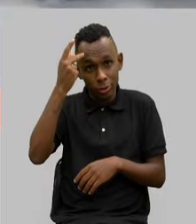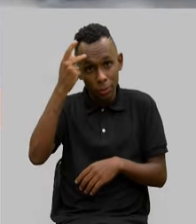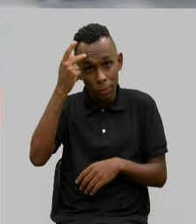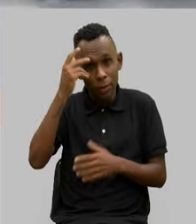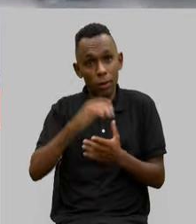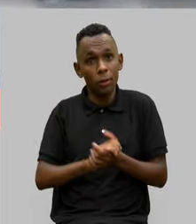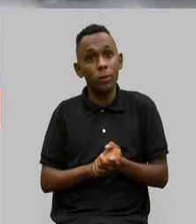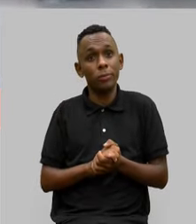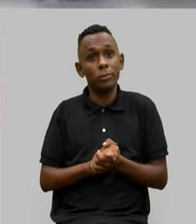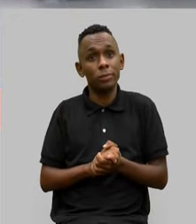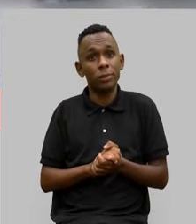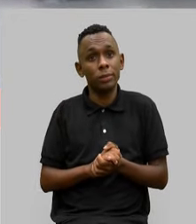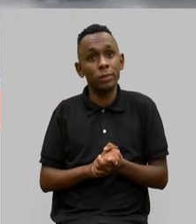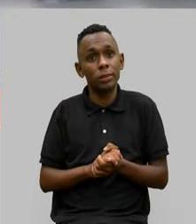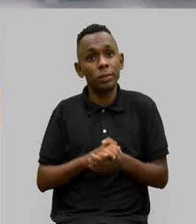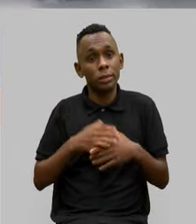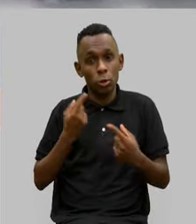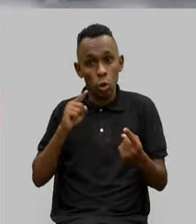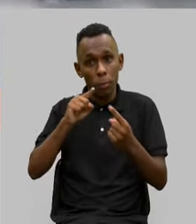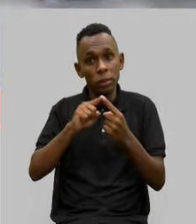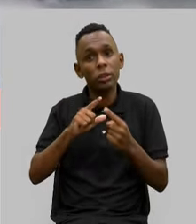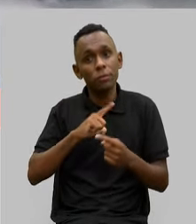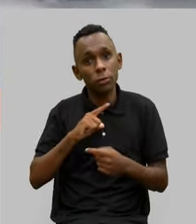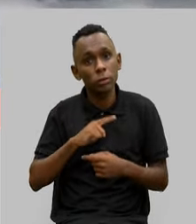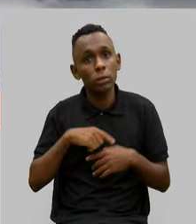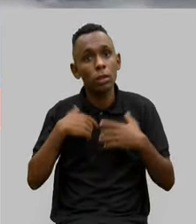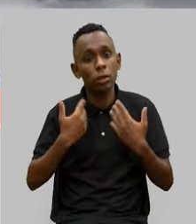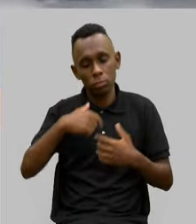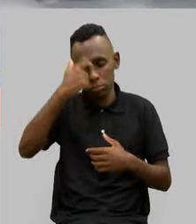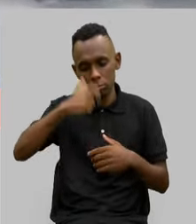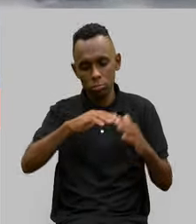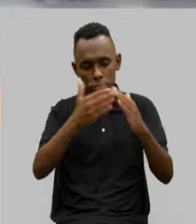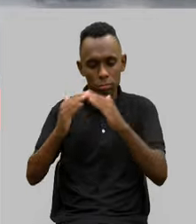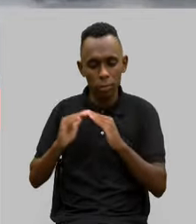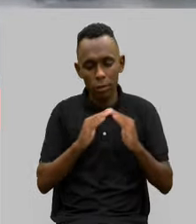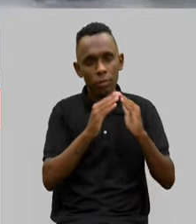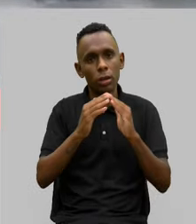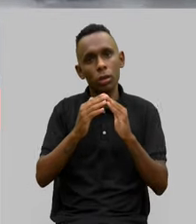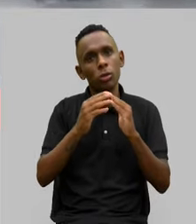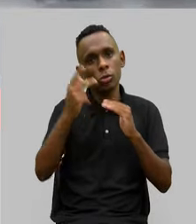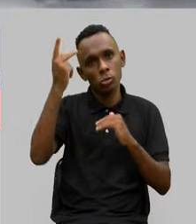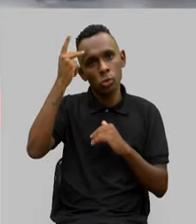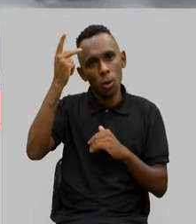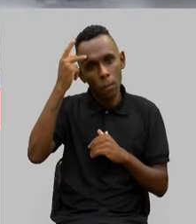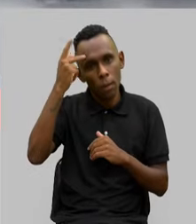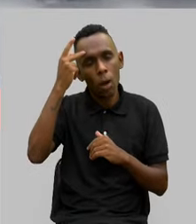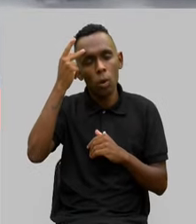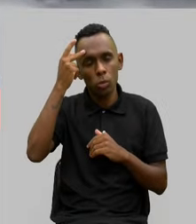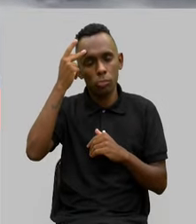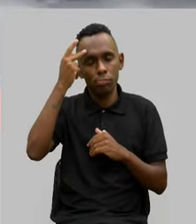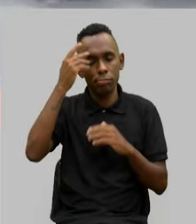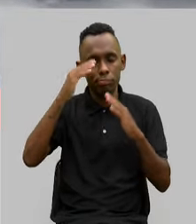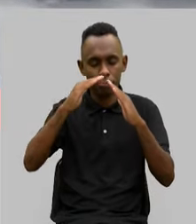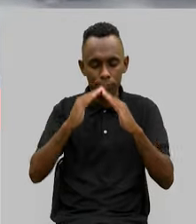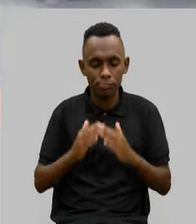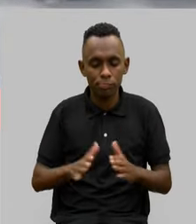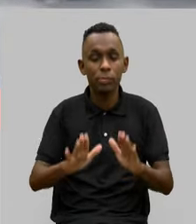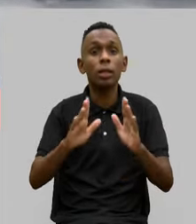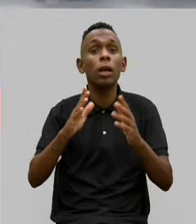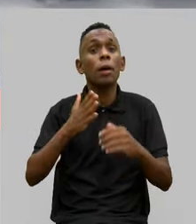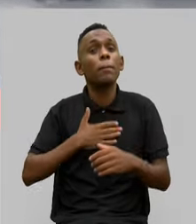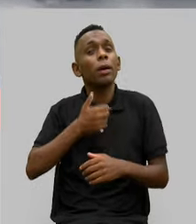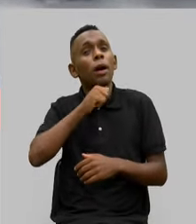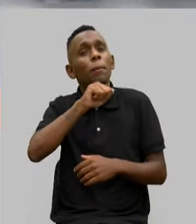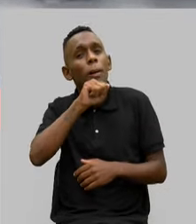bem objetivo bom eu sou da Periferia de Diadema lá da de São Paulo pereferia de São Paulo e minha mãe já que